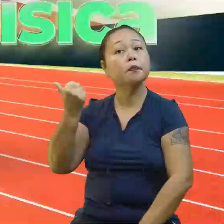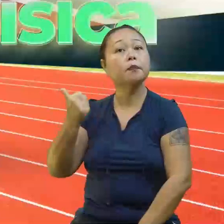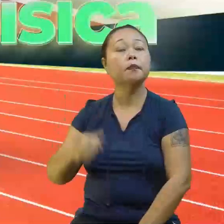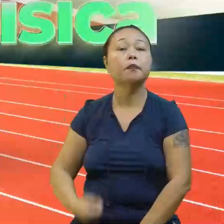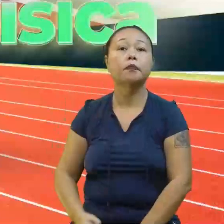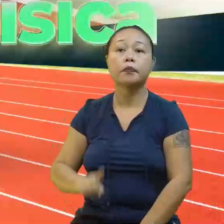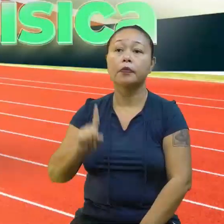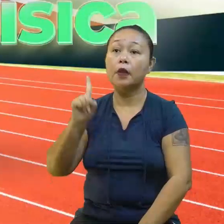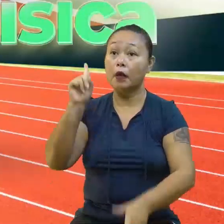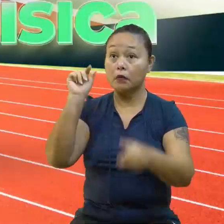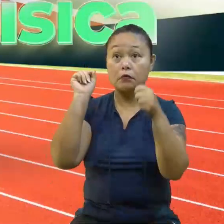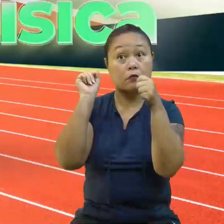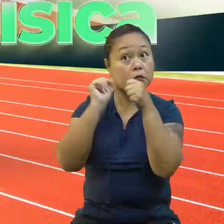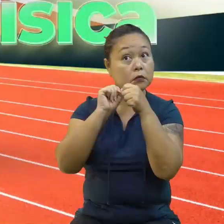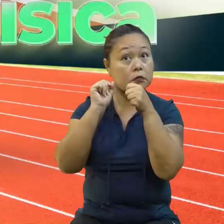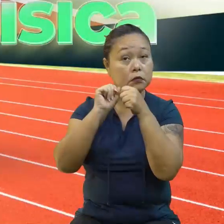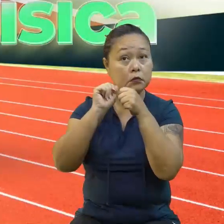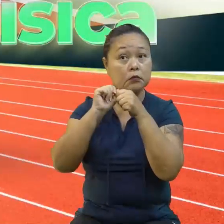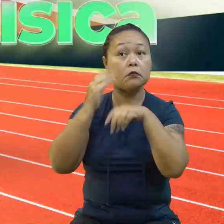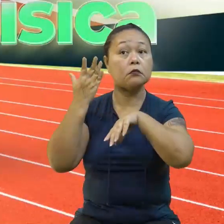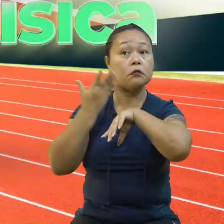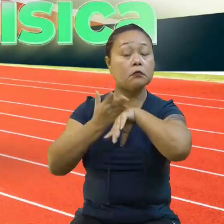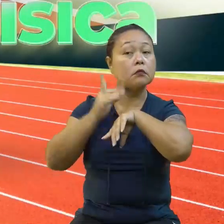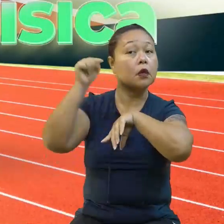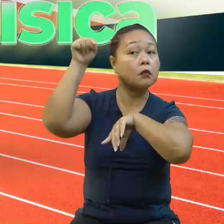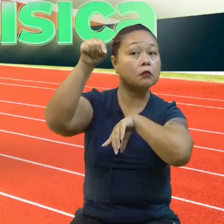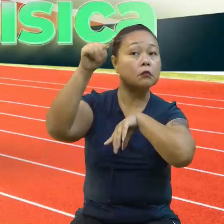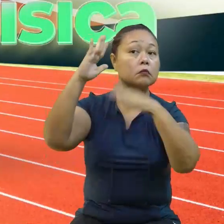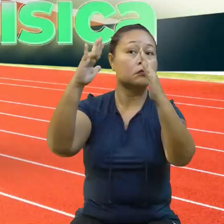vai fazer a prática aí na sua